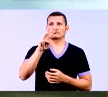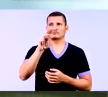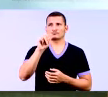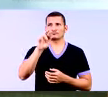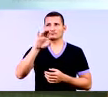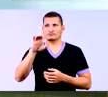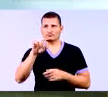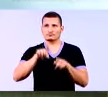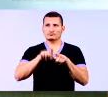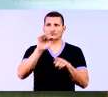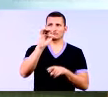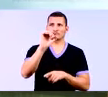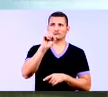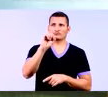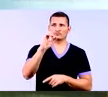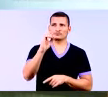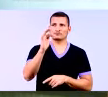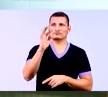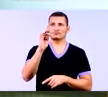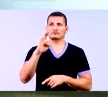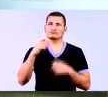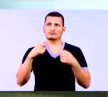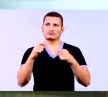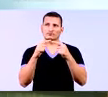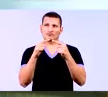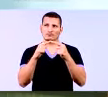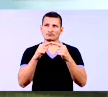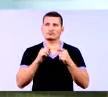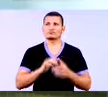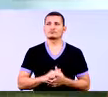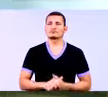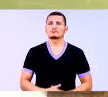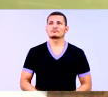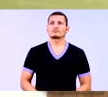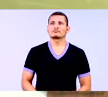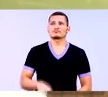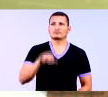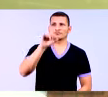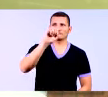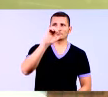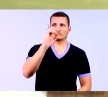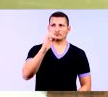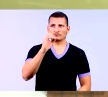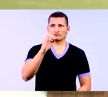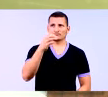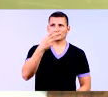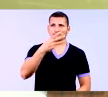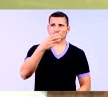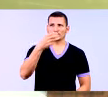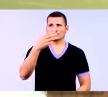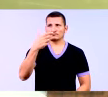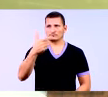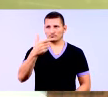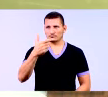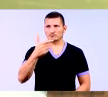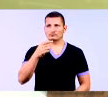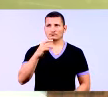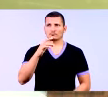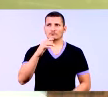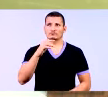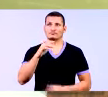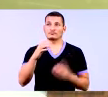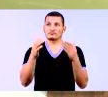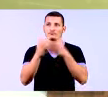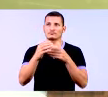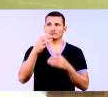gastar só exatamente o que eu preciso, não gastar mais do que eu necessito. E um sistema operacional de 32 bits reconhece até 3 GB de memória RAM. Exatamente. Então, você